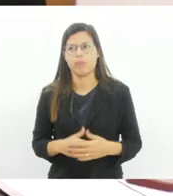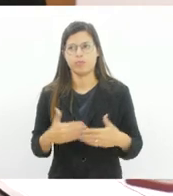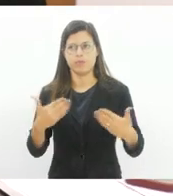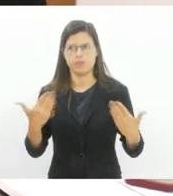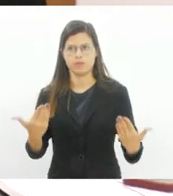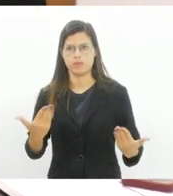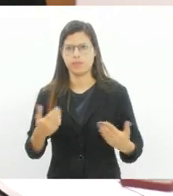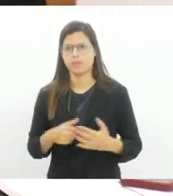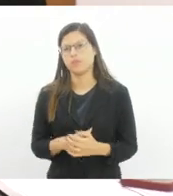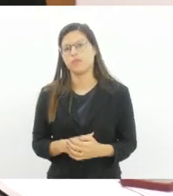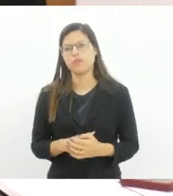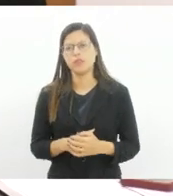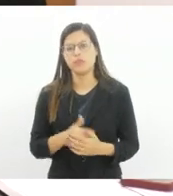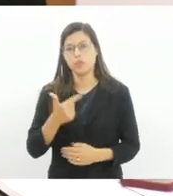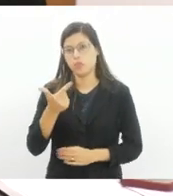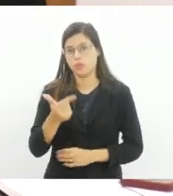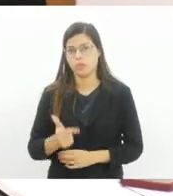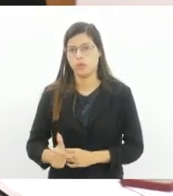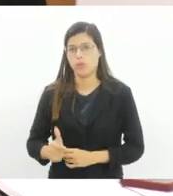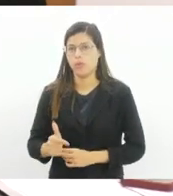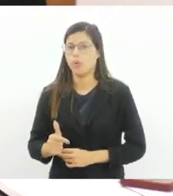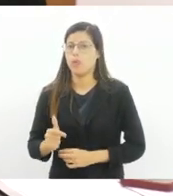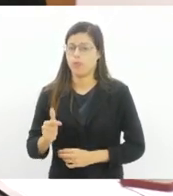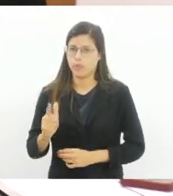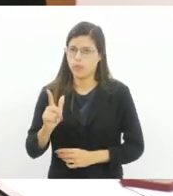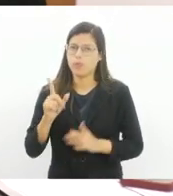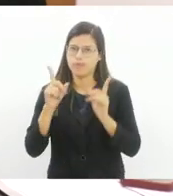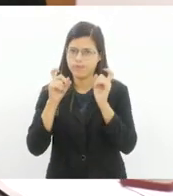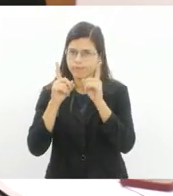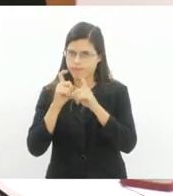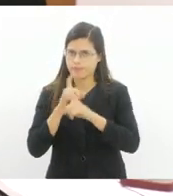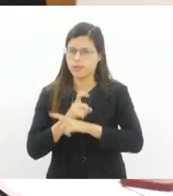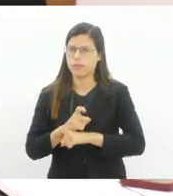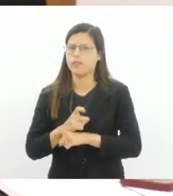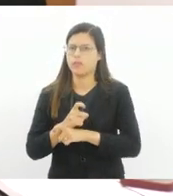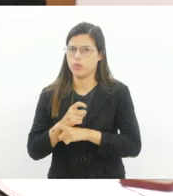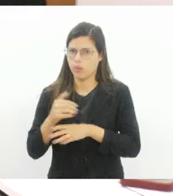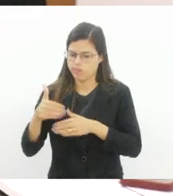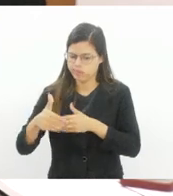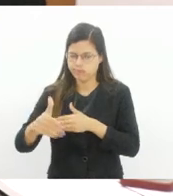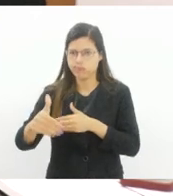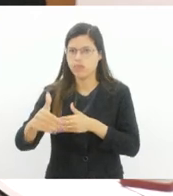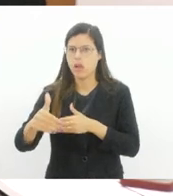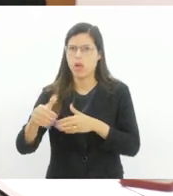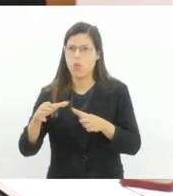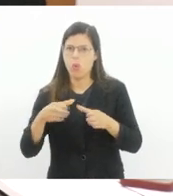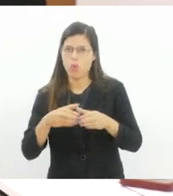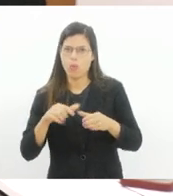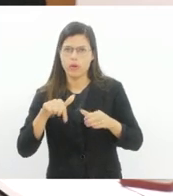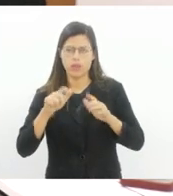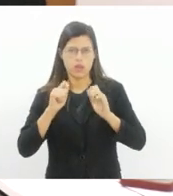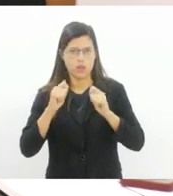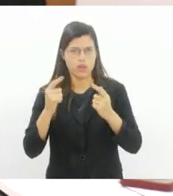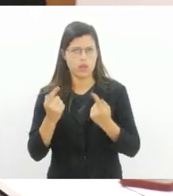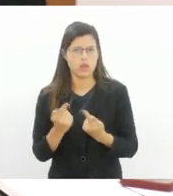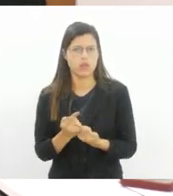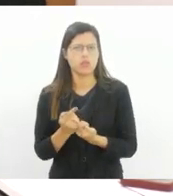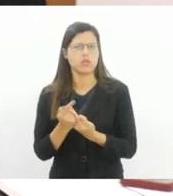gente tem, de novo, um longo caminho para frente. A comissão na Alerj, o